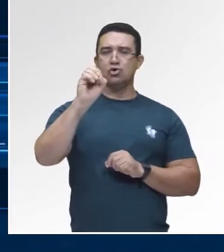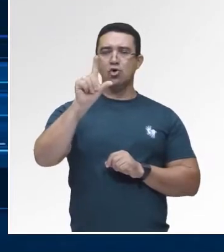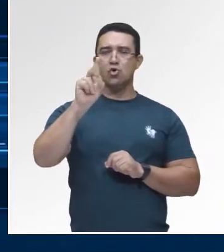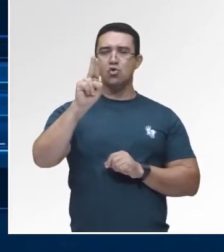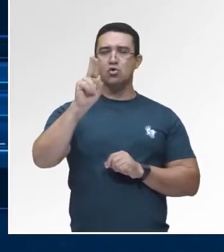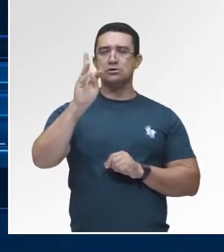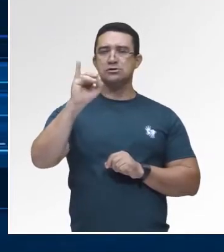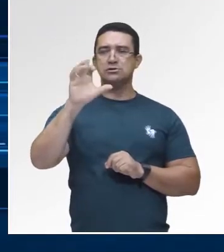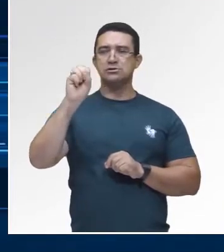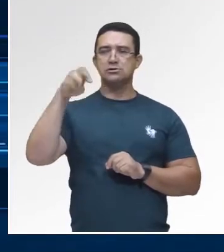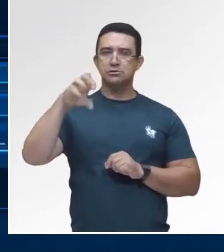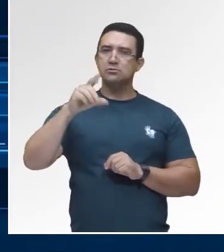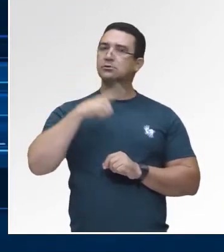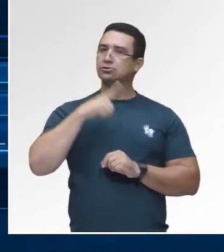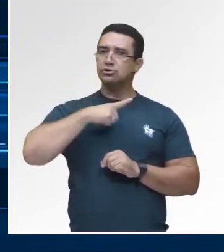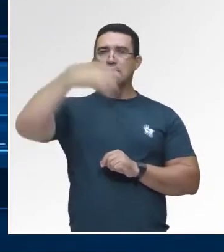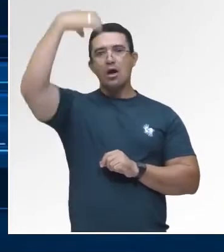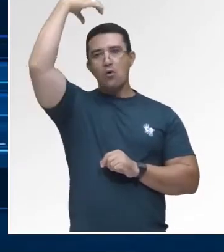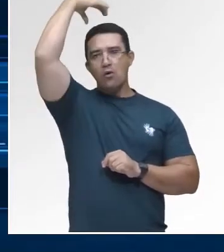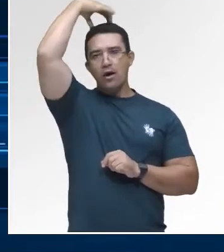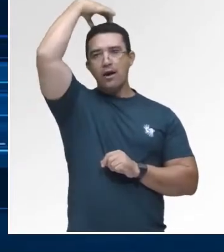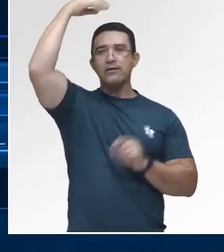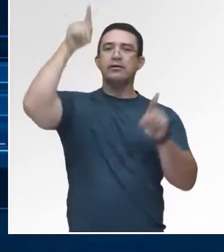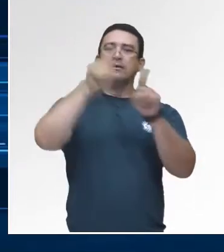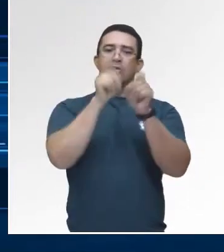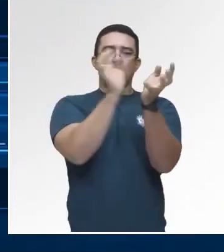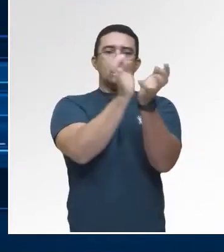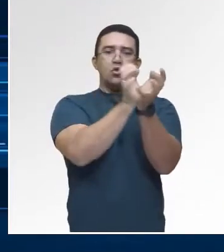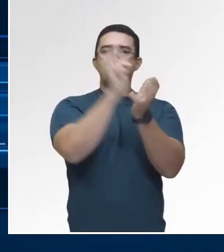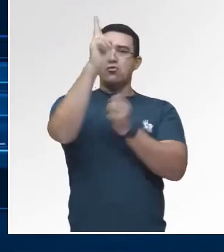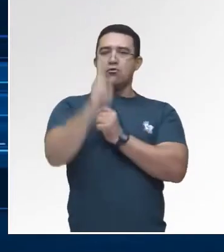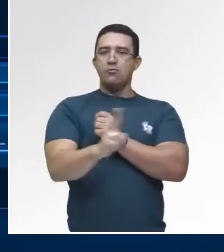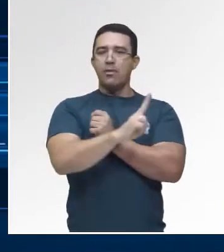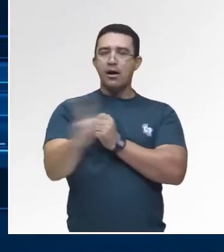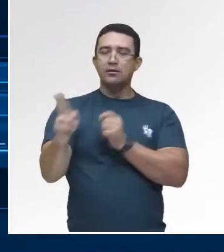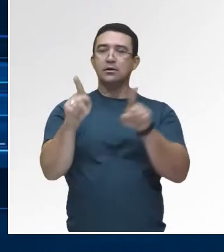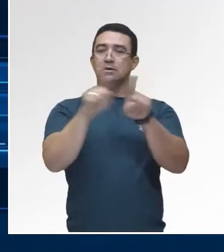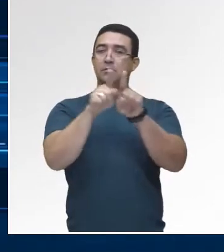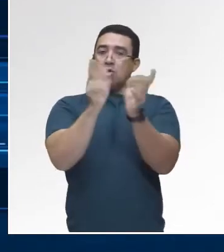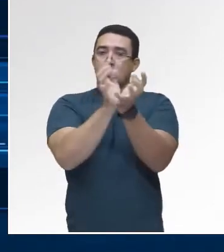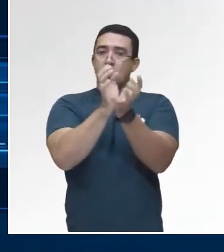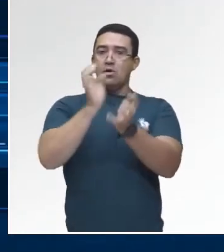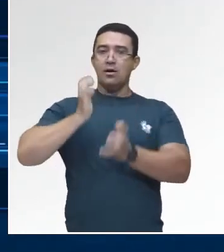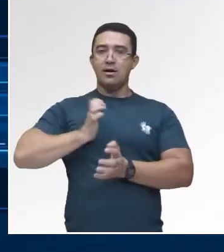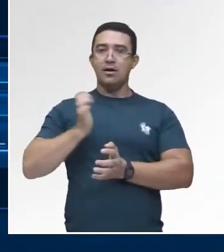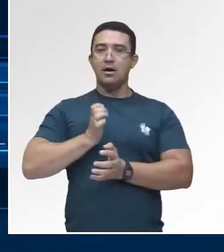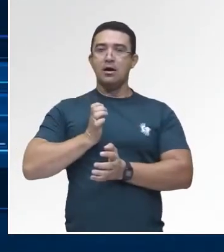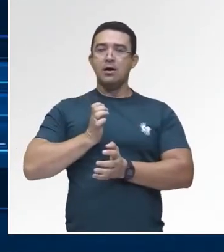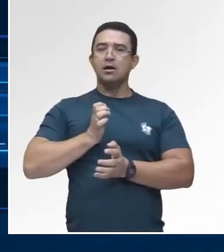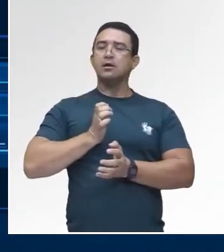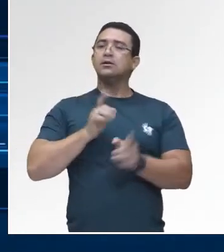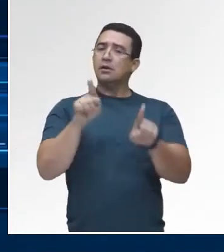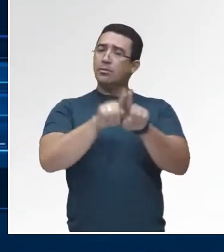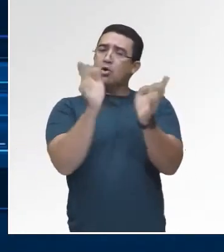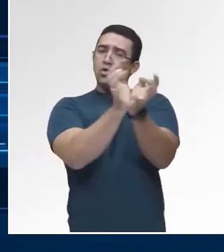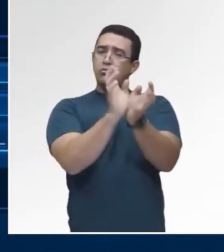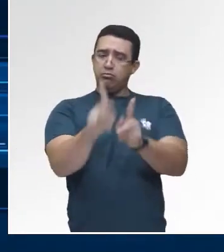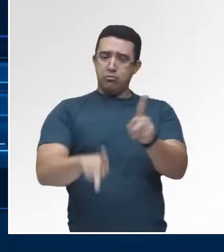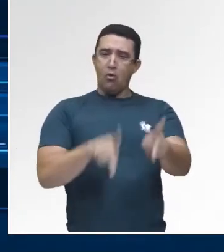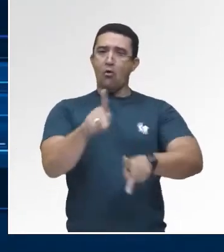Então havia os reis, havia o clero, havia os nobres e havia o povão ali